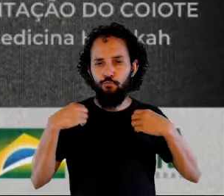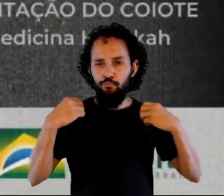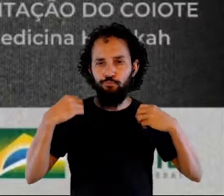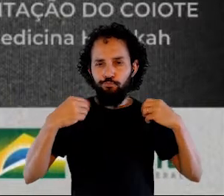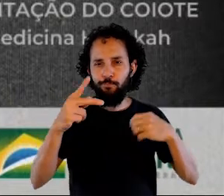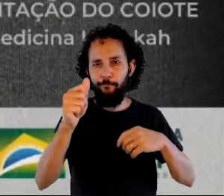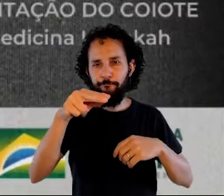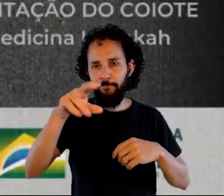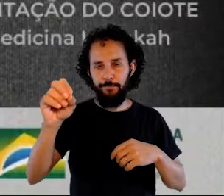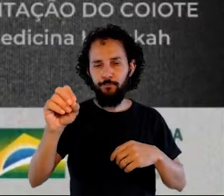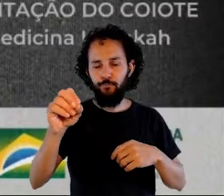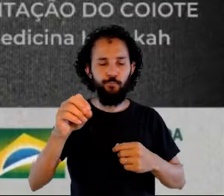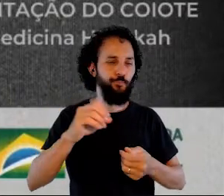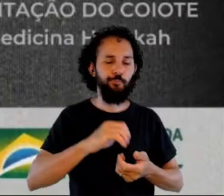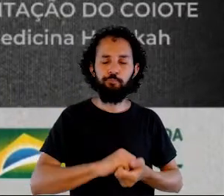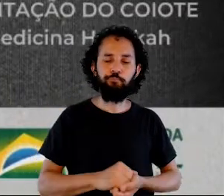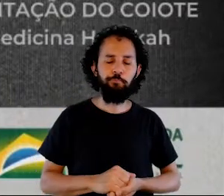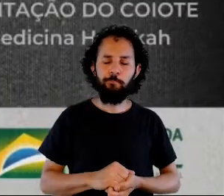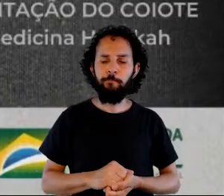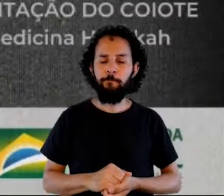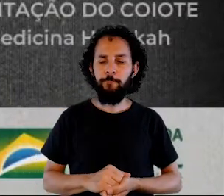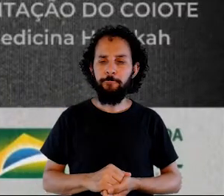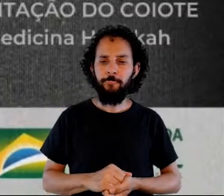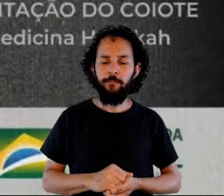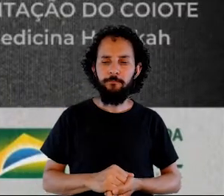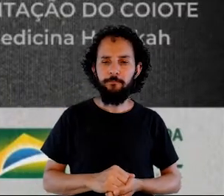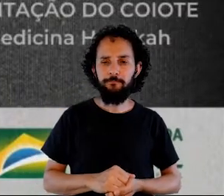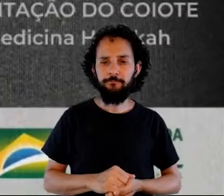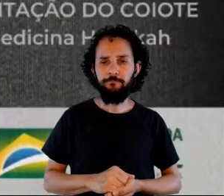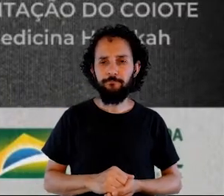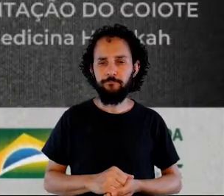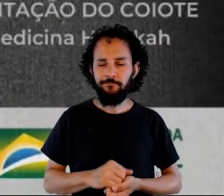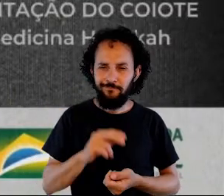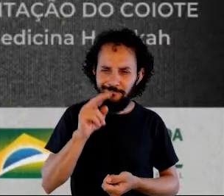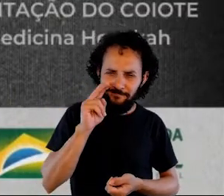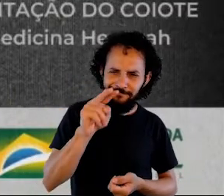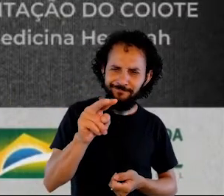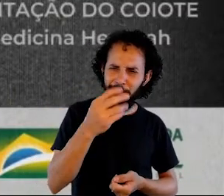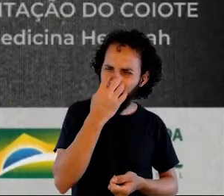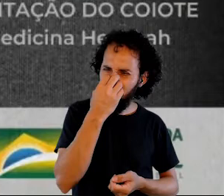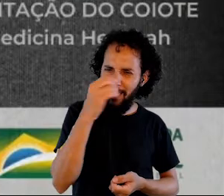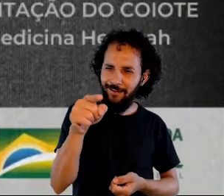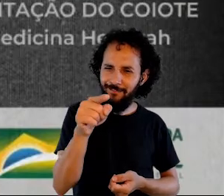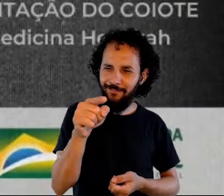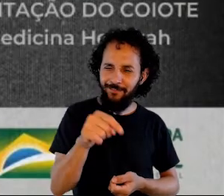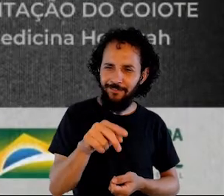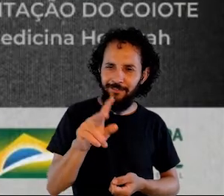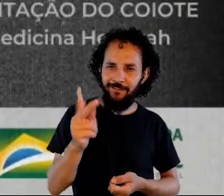É um palhaço Heyoka,